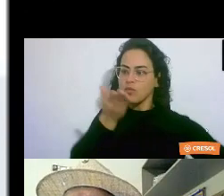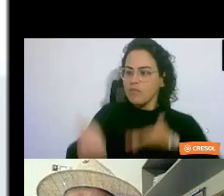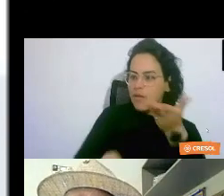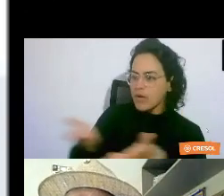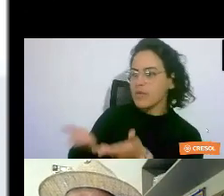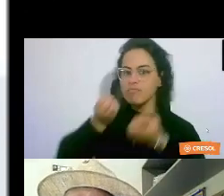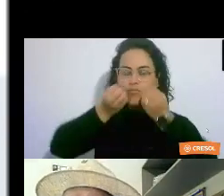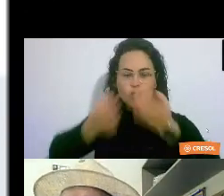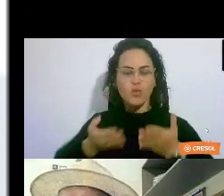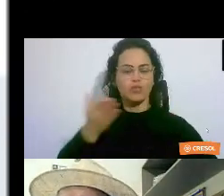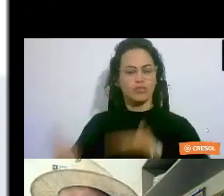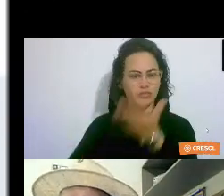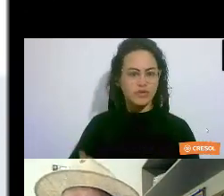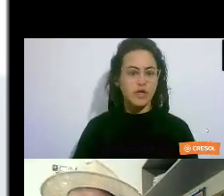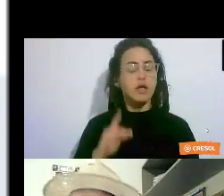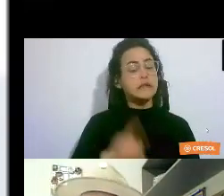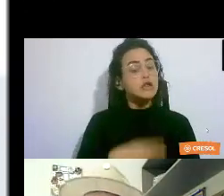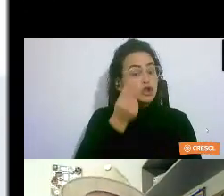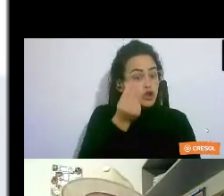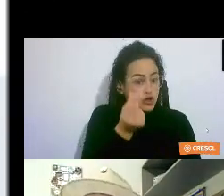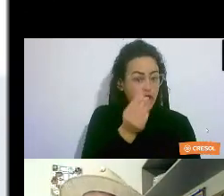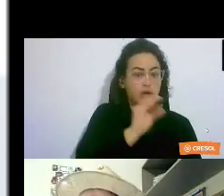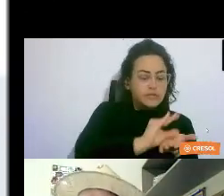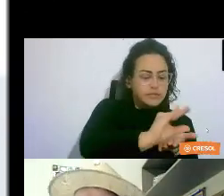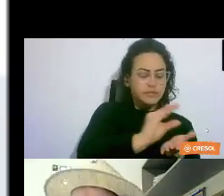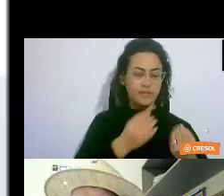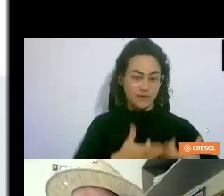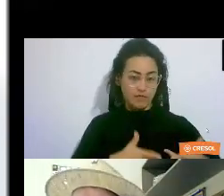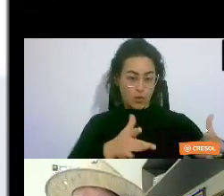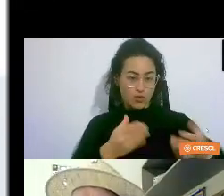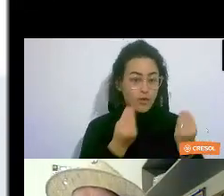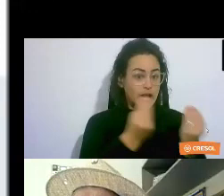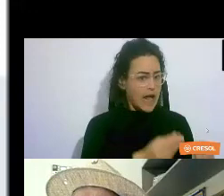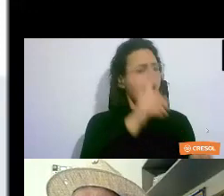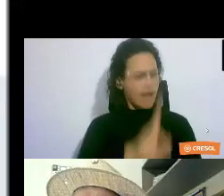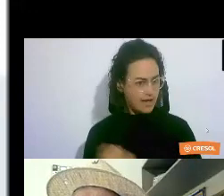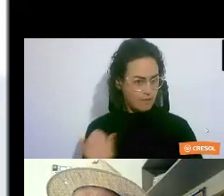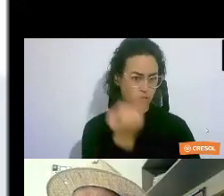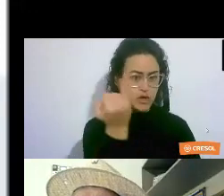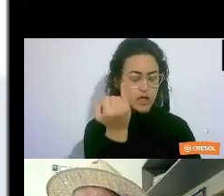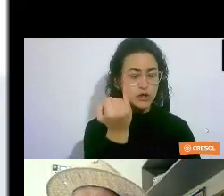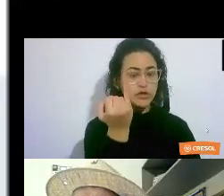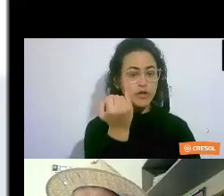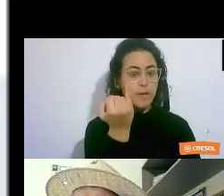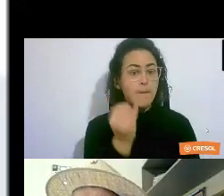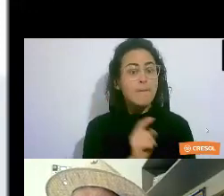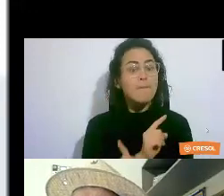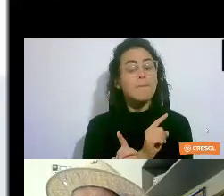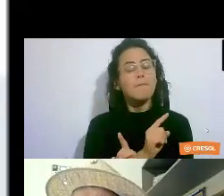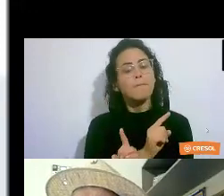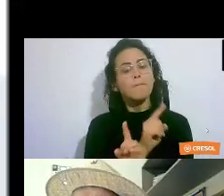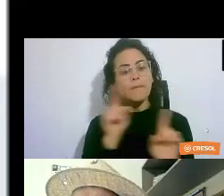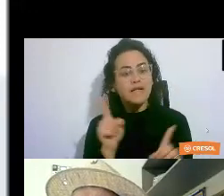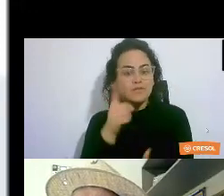As doações, lógico, são muito importantes e elas, às vezes, nos deixam momentos